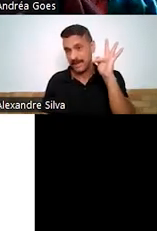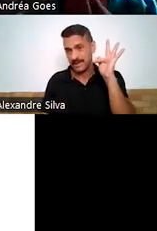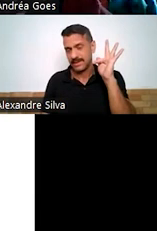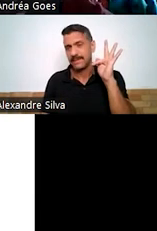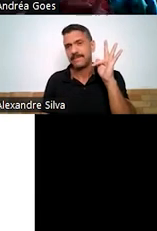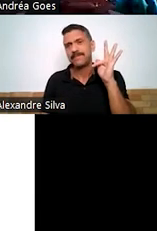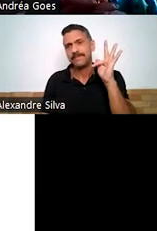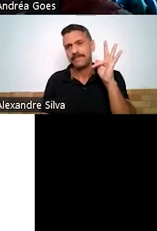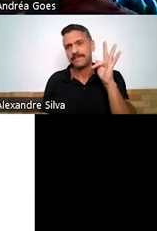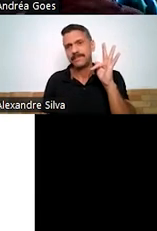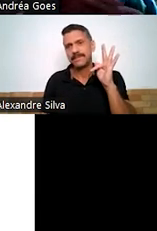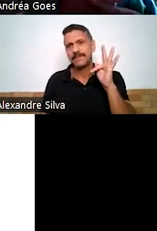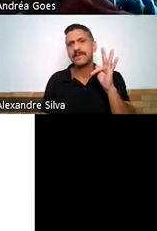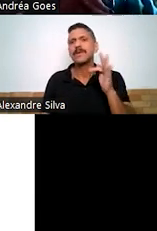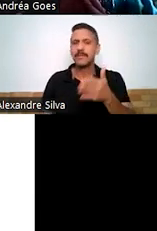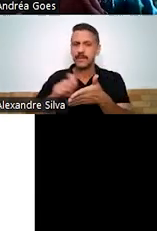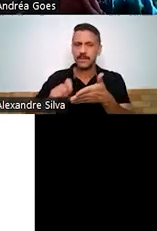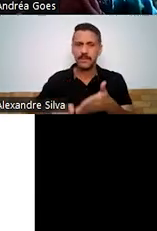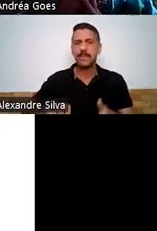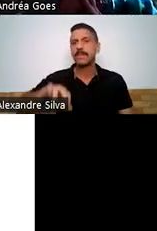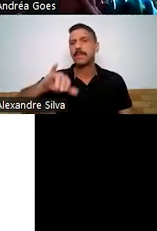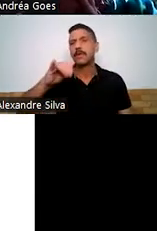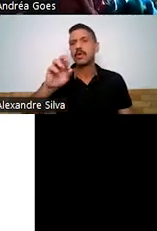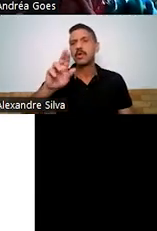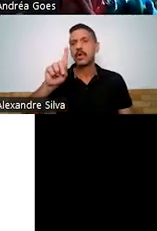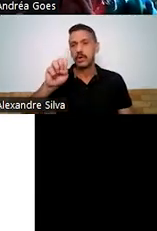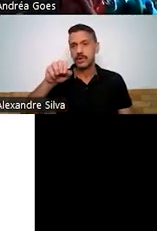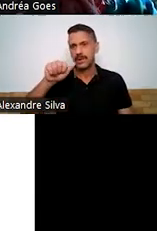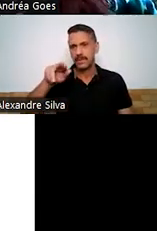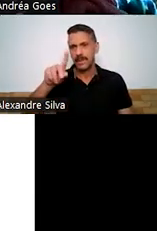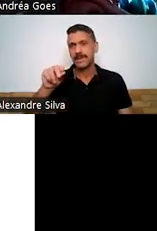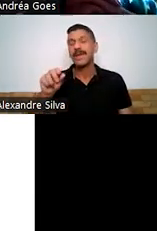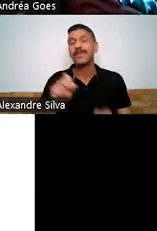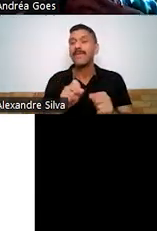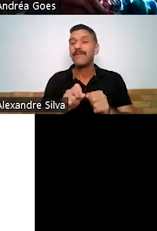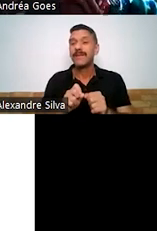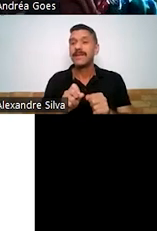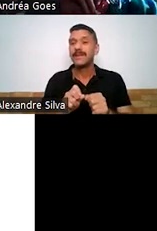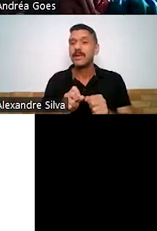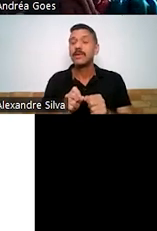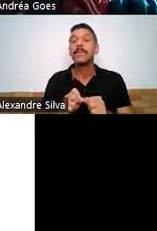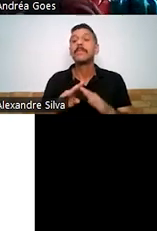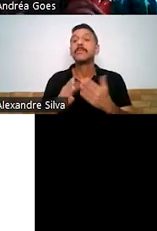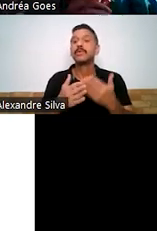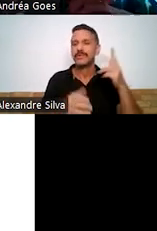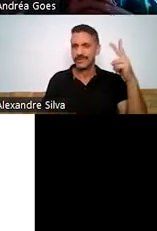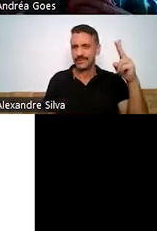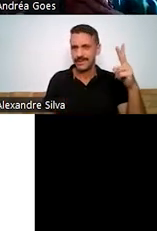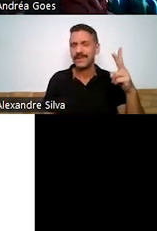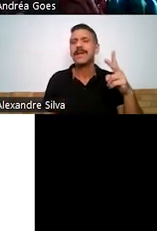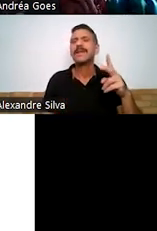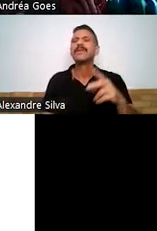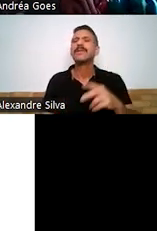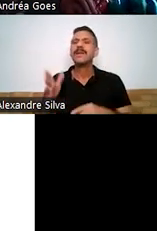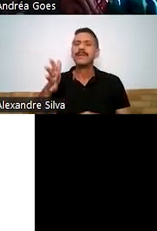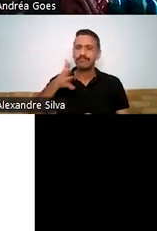dizer, mas escrito por Jorge Amado, eu só traduzi para o francês, porque eu estava nesse colégio, fazendo seminário nesse